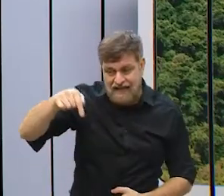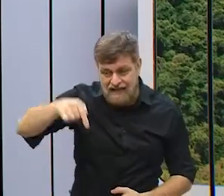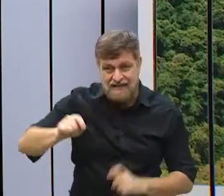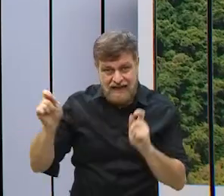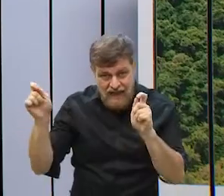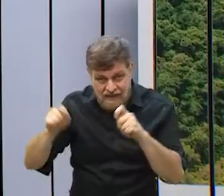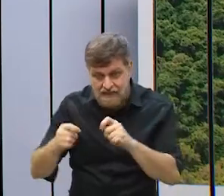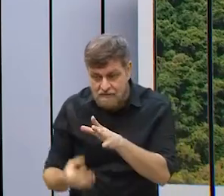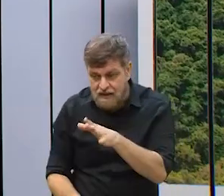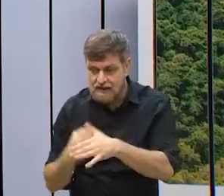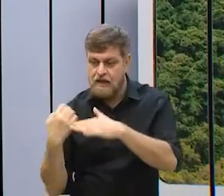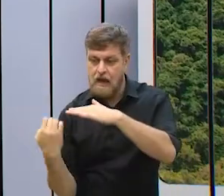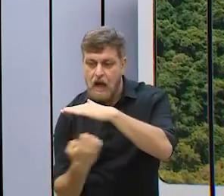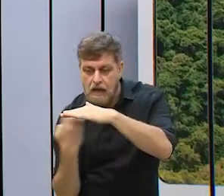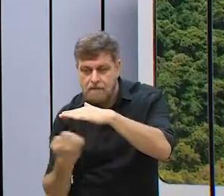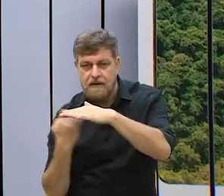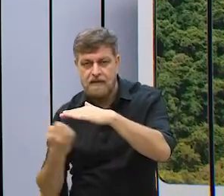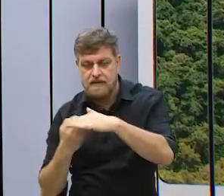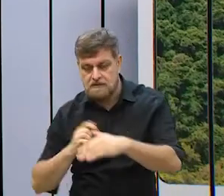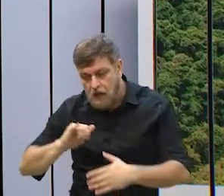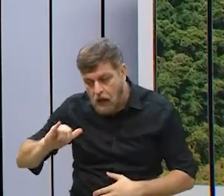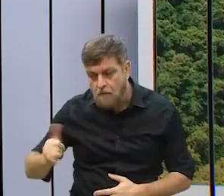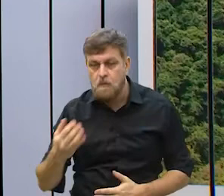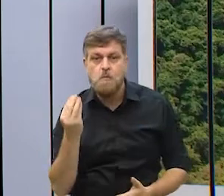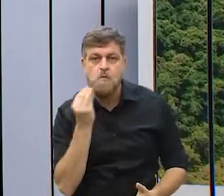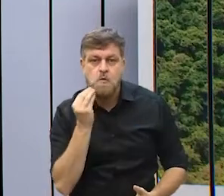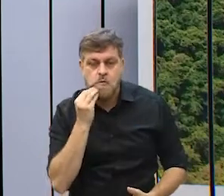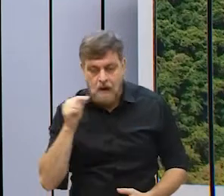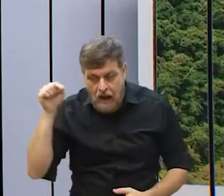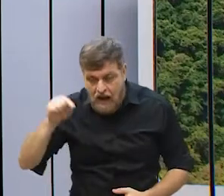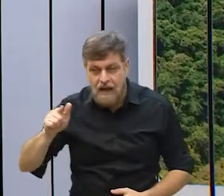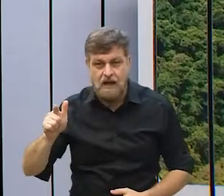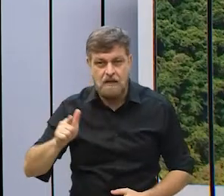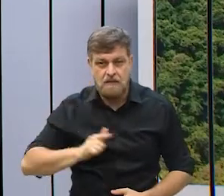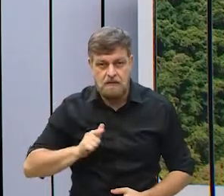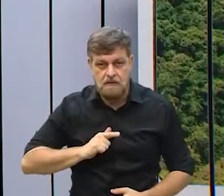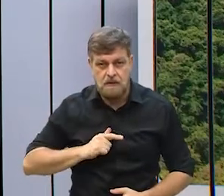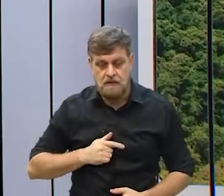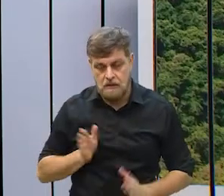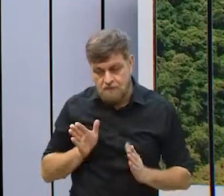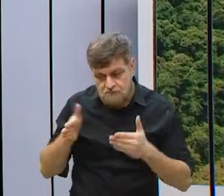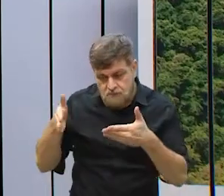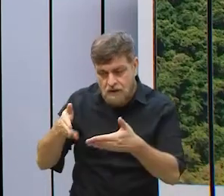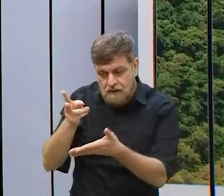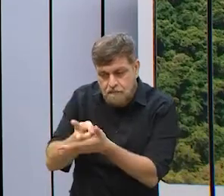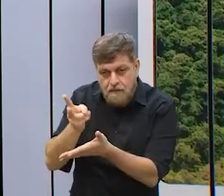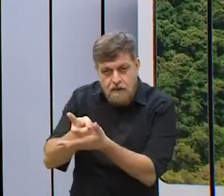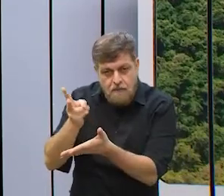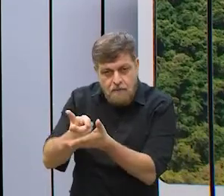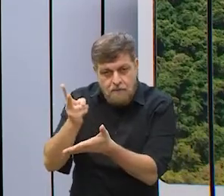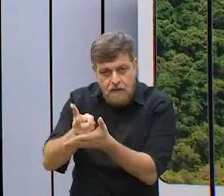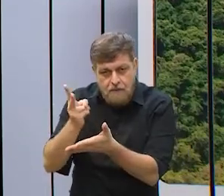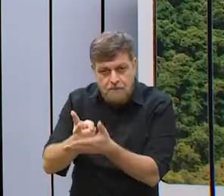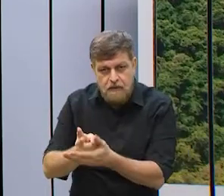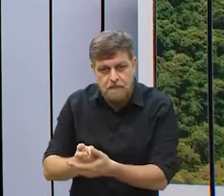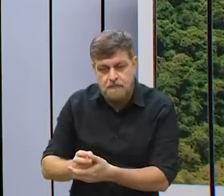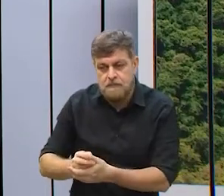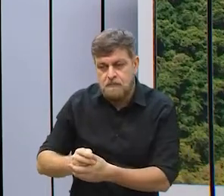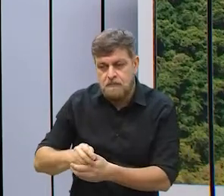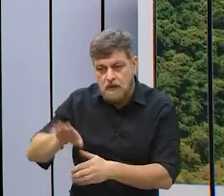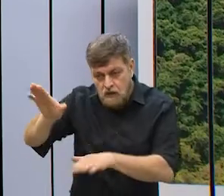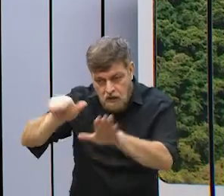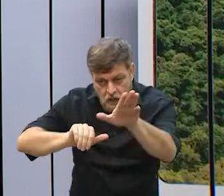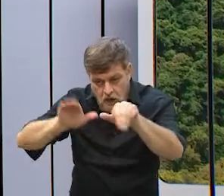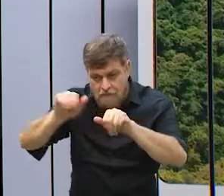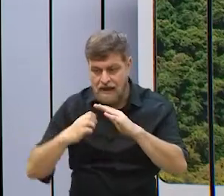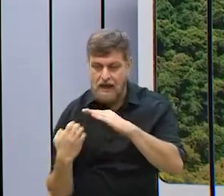ser empreendidas na região, elas sejam destinadas, uma parcela pelo menos, para atrair